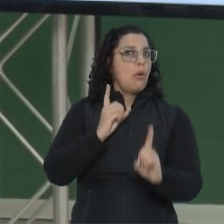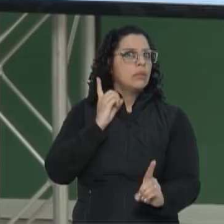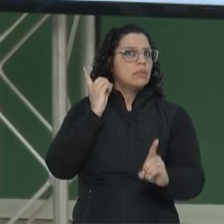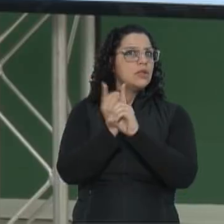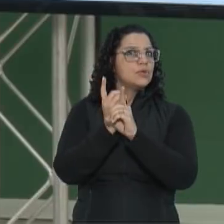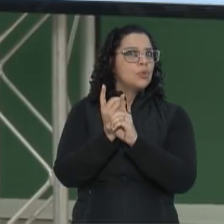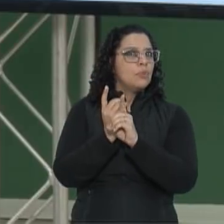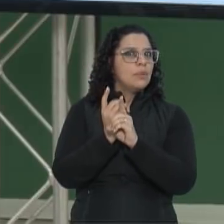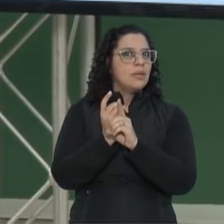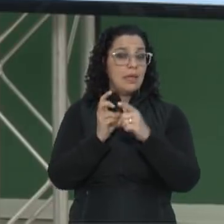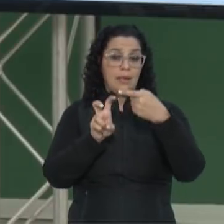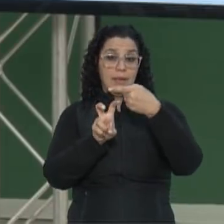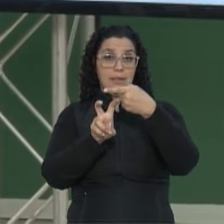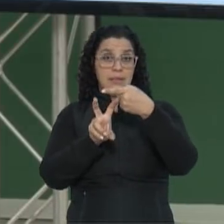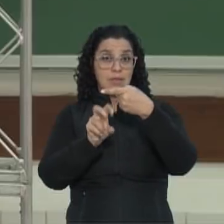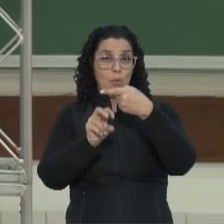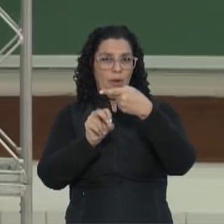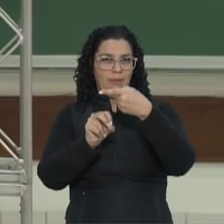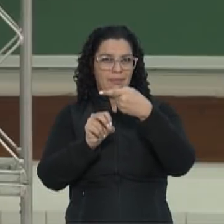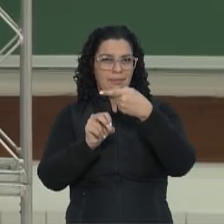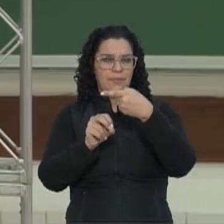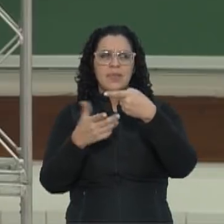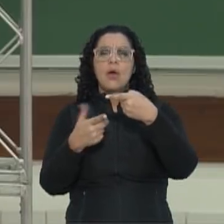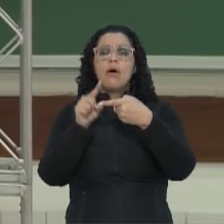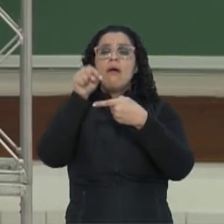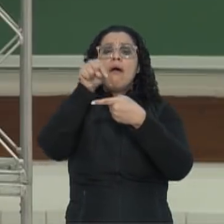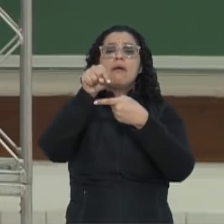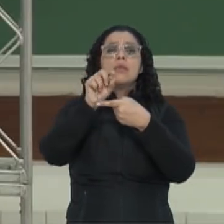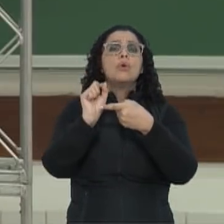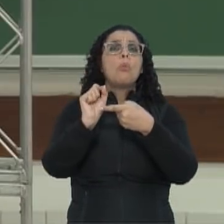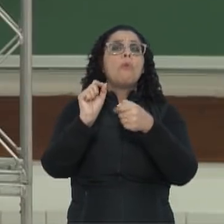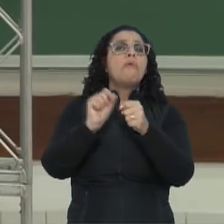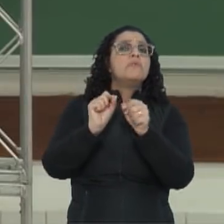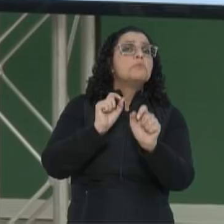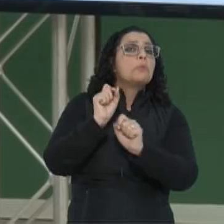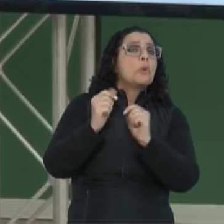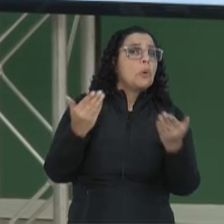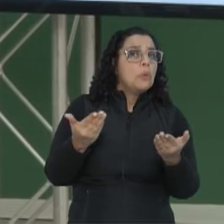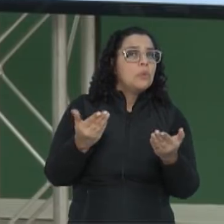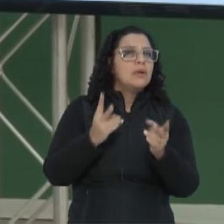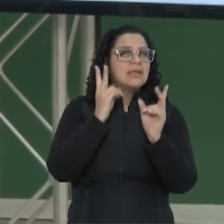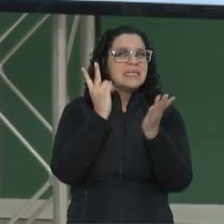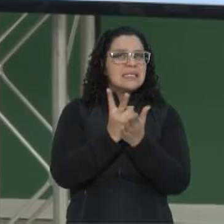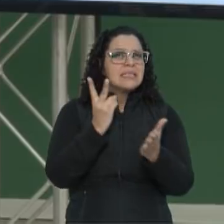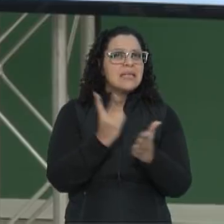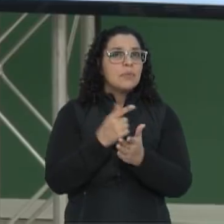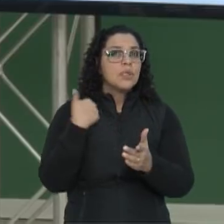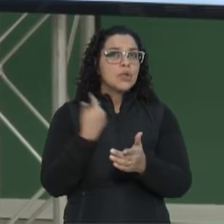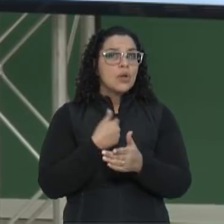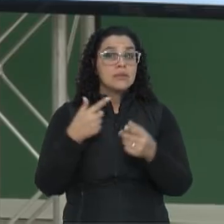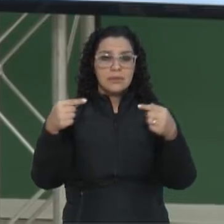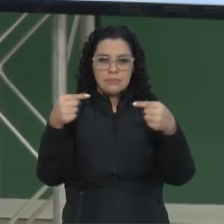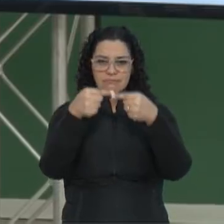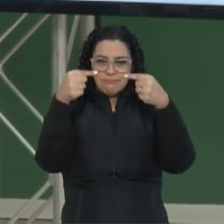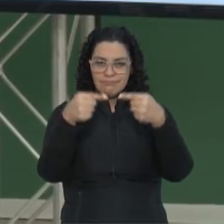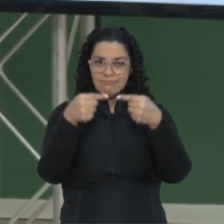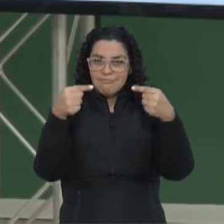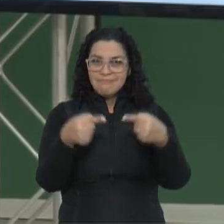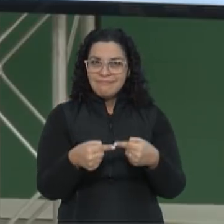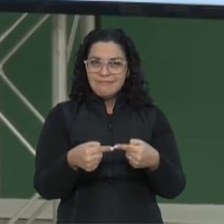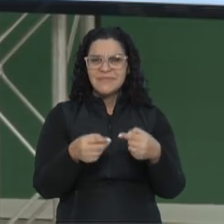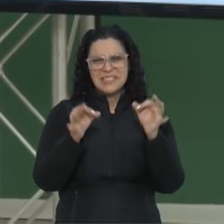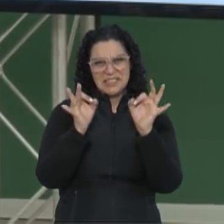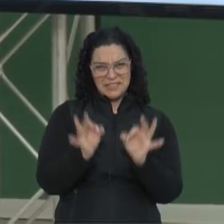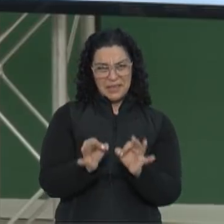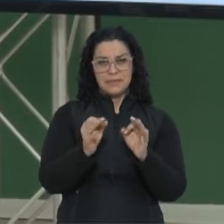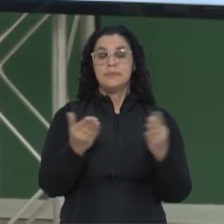o meu denominador. E agora o numerador, o que eu vou fazer com ele? A gente não trabalha sempre com a ideia de fração equivalente? Muito